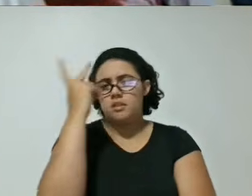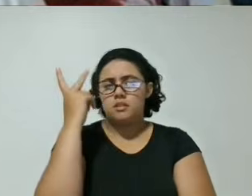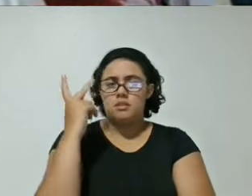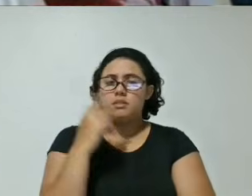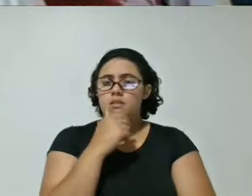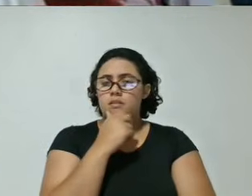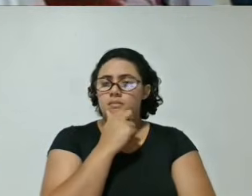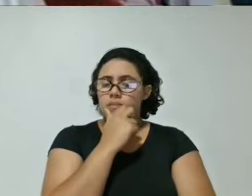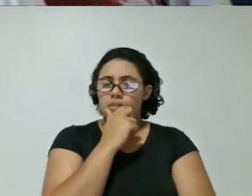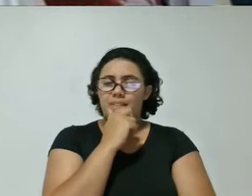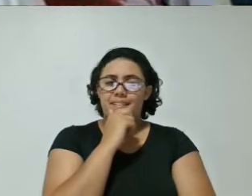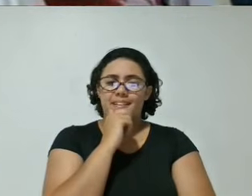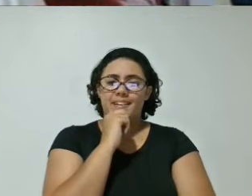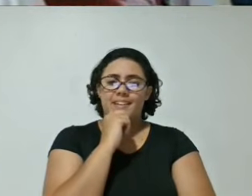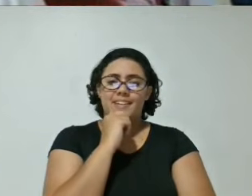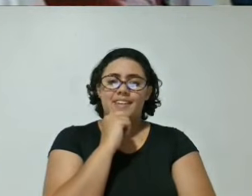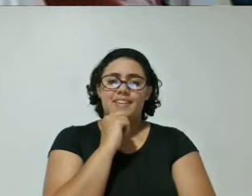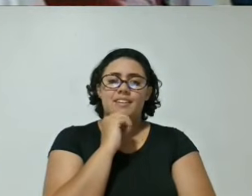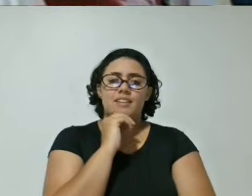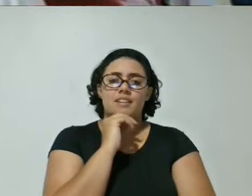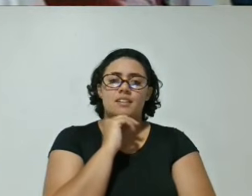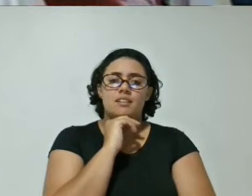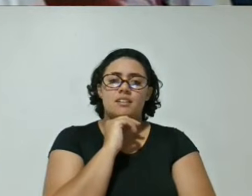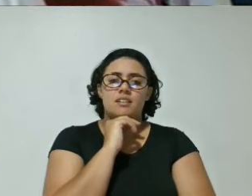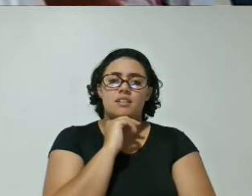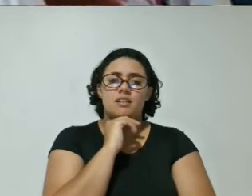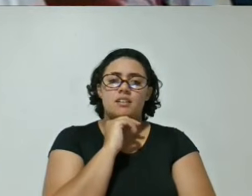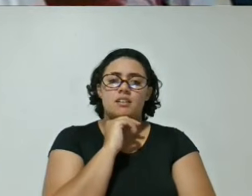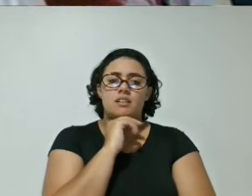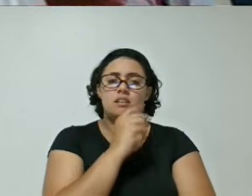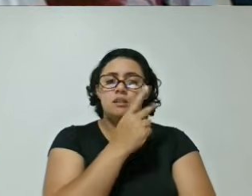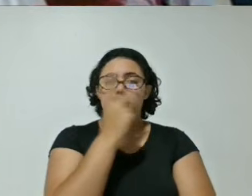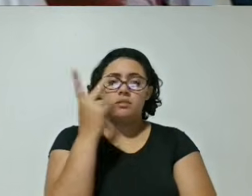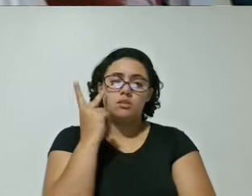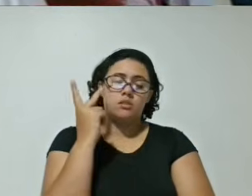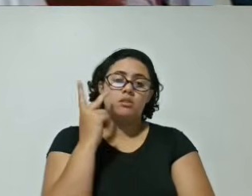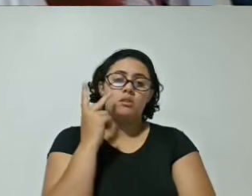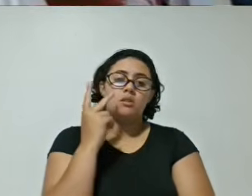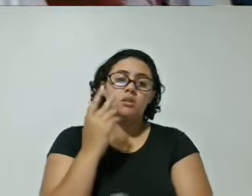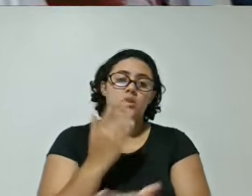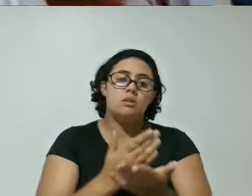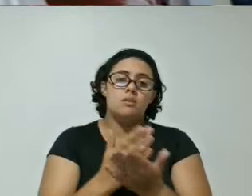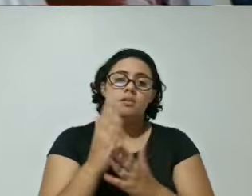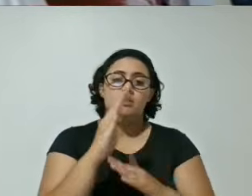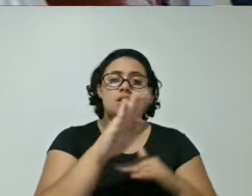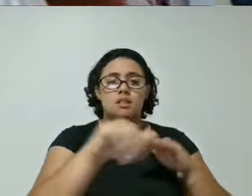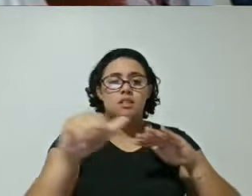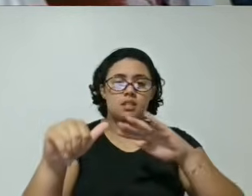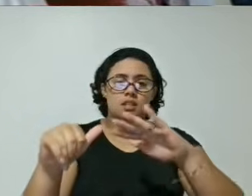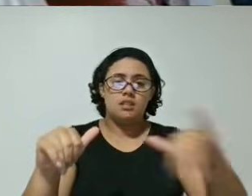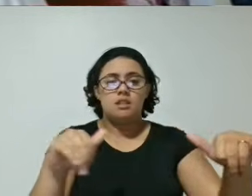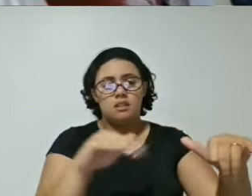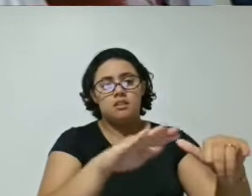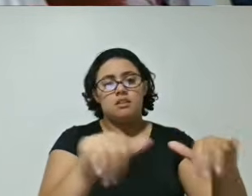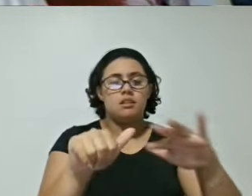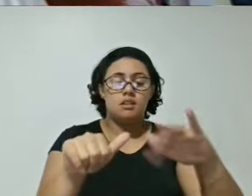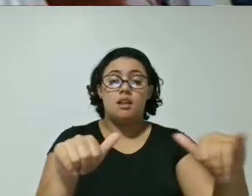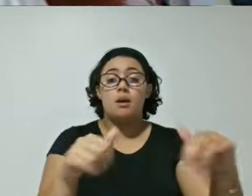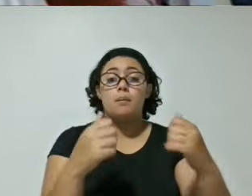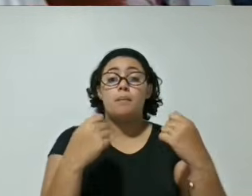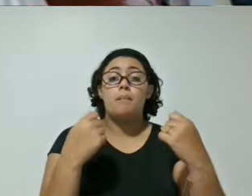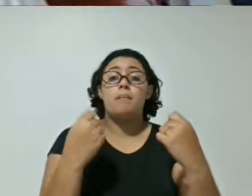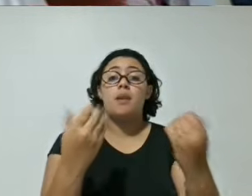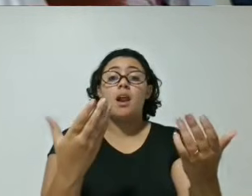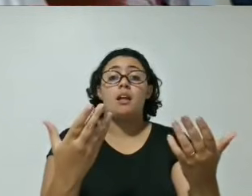agora o nome, mas as pessoas começaram a ser removidas de lá para a revitalização da vila, de